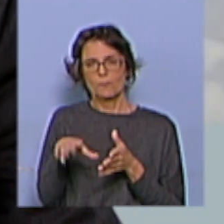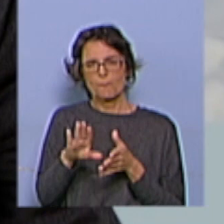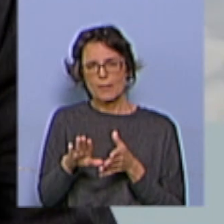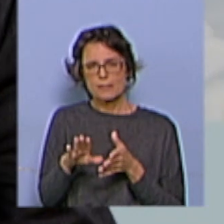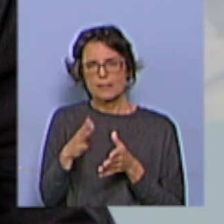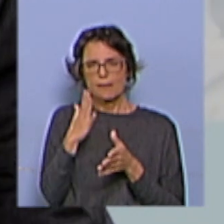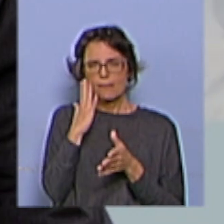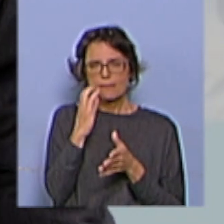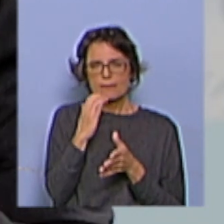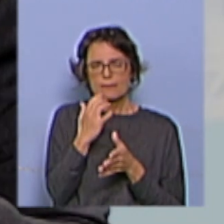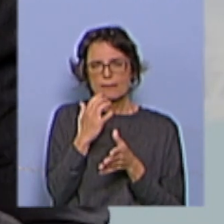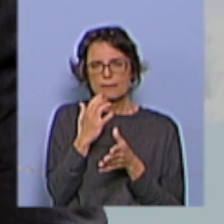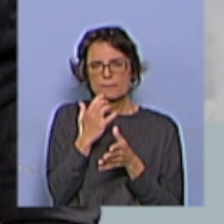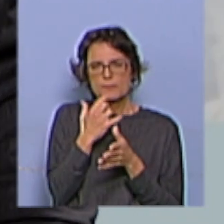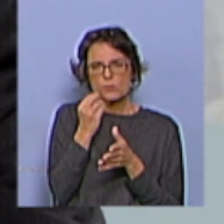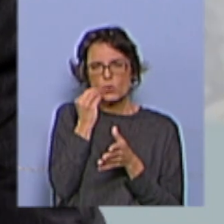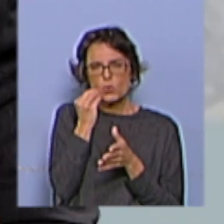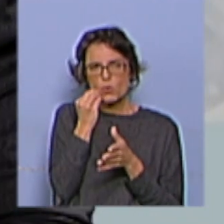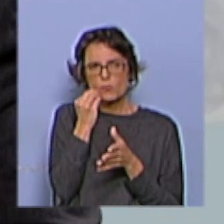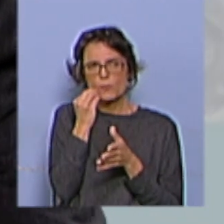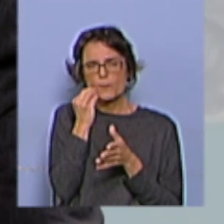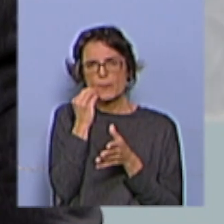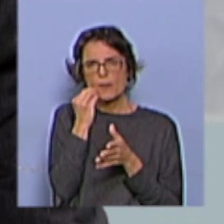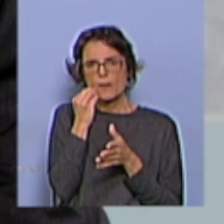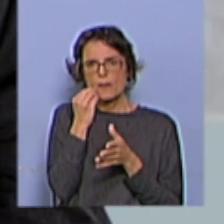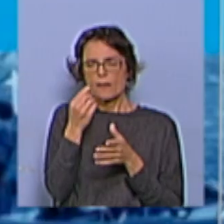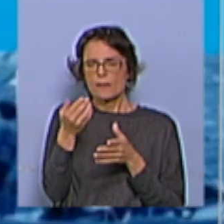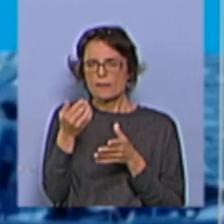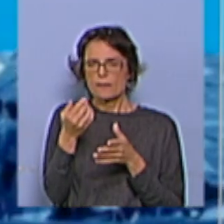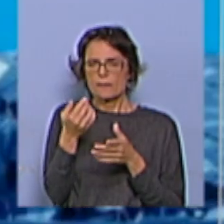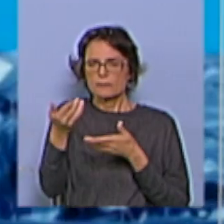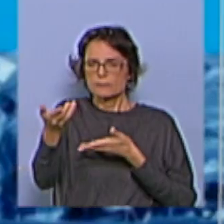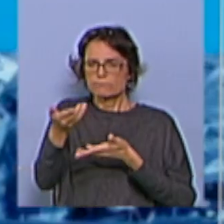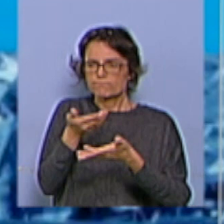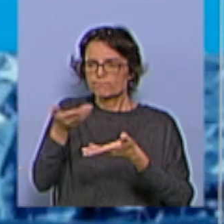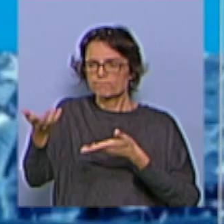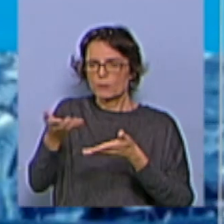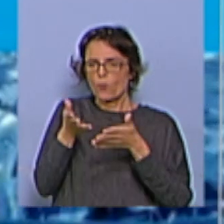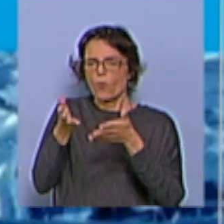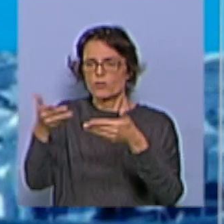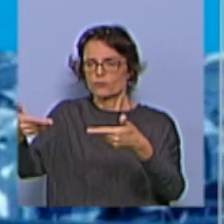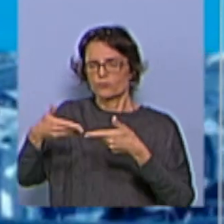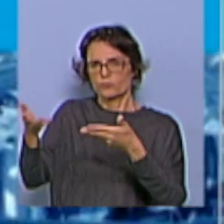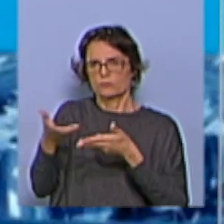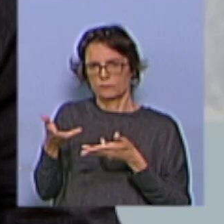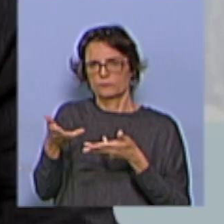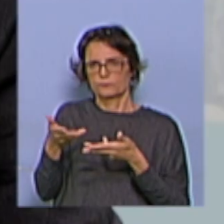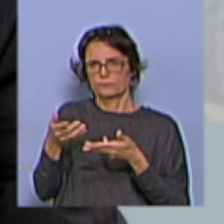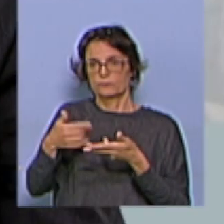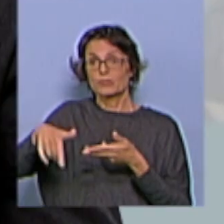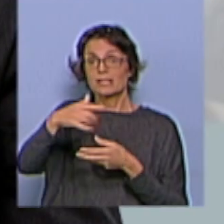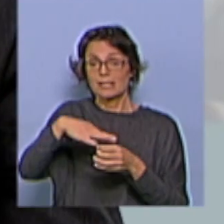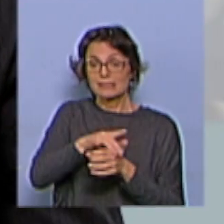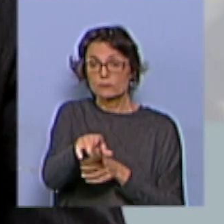ao nível de criar normas para nos ajudarem uns aos outros nós precisamos de aprender com isto, antes de mais,